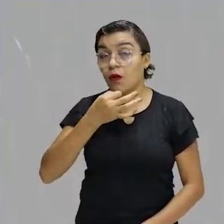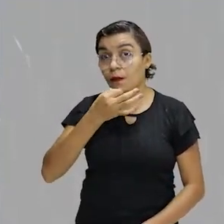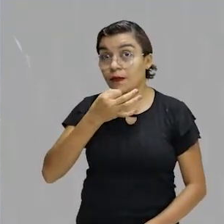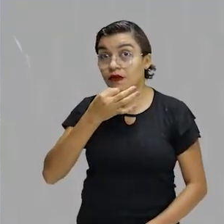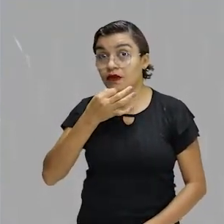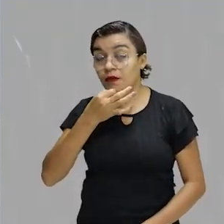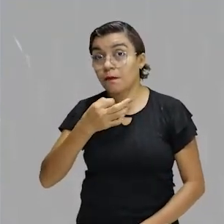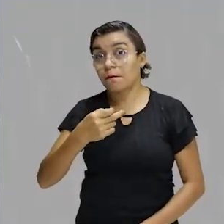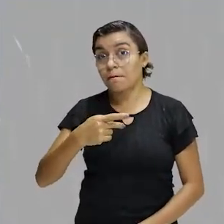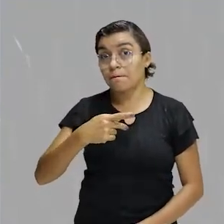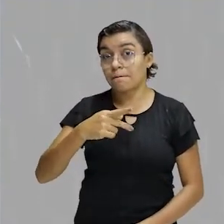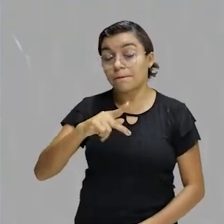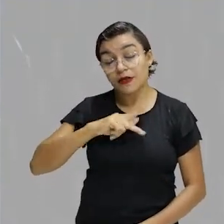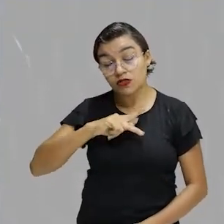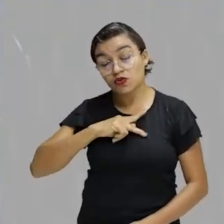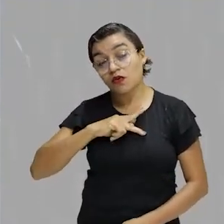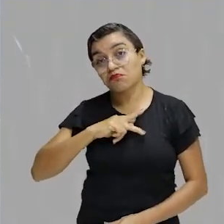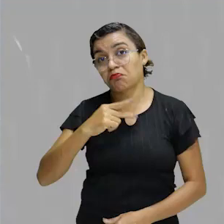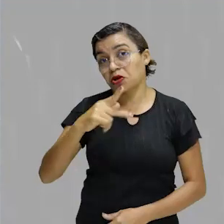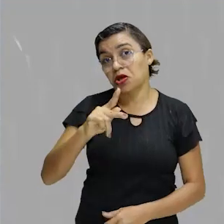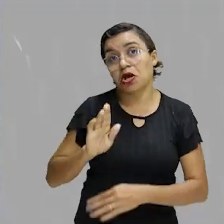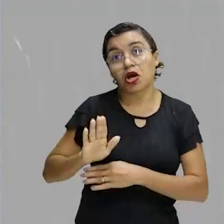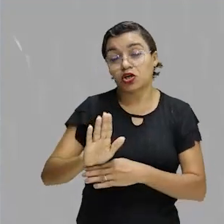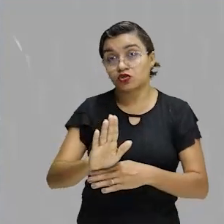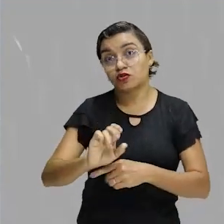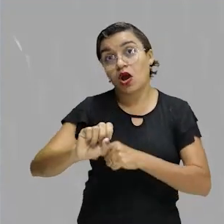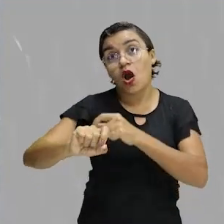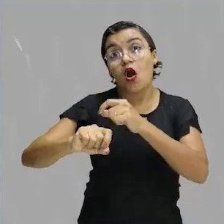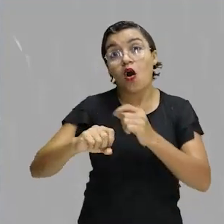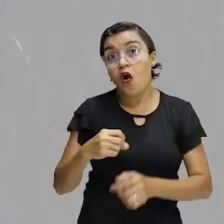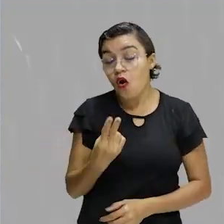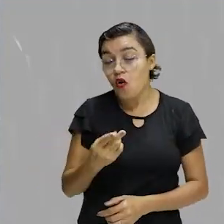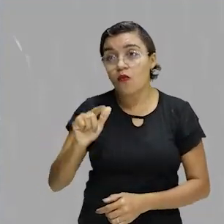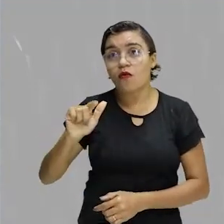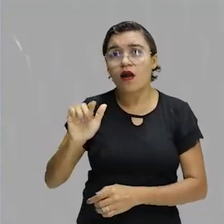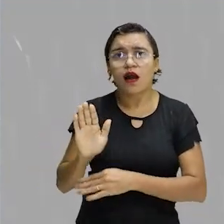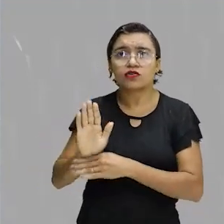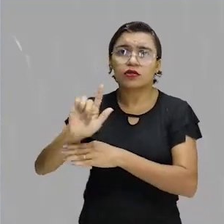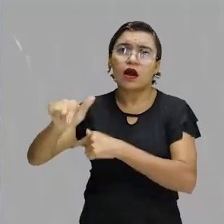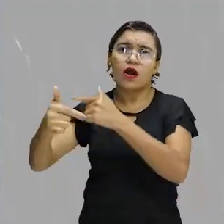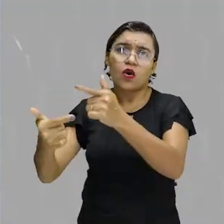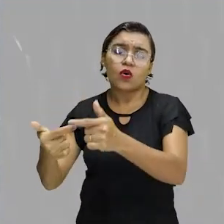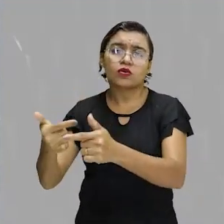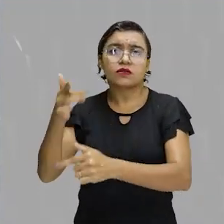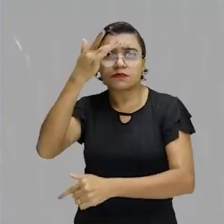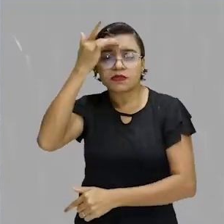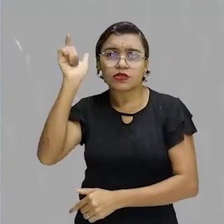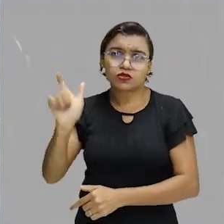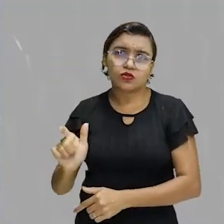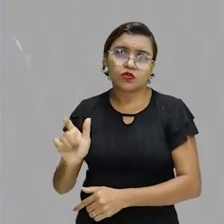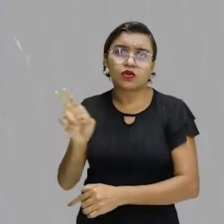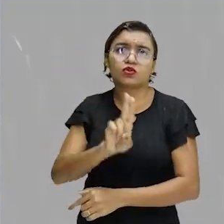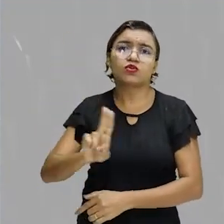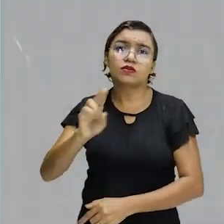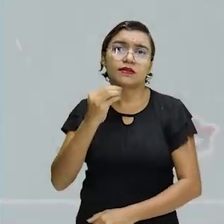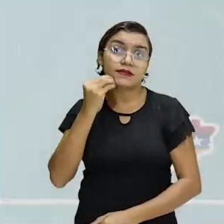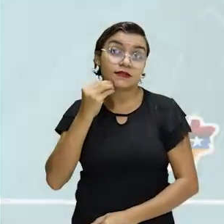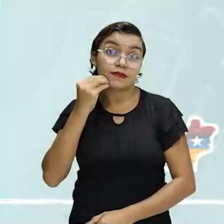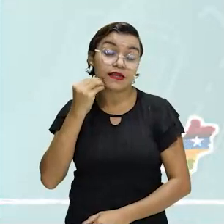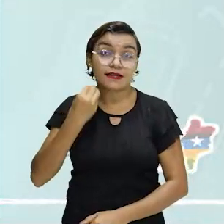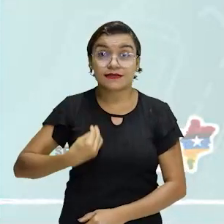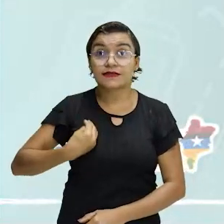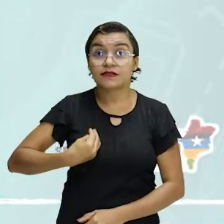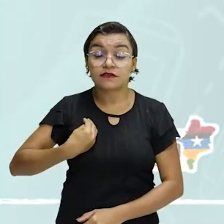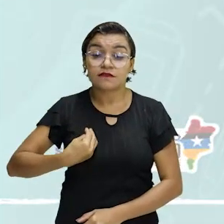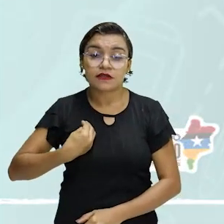te ajuda, mas também com o intuito de ajudar outros a partir de uma experiência vivenciada pelo próprio autor. Então,